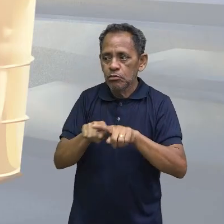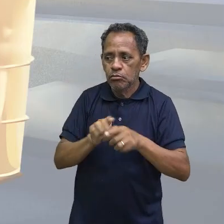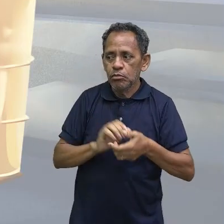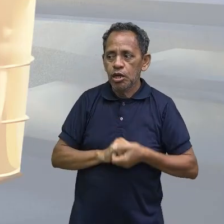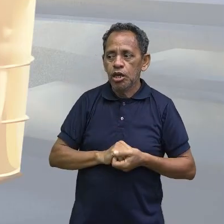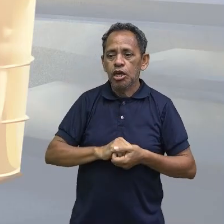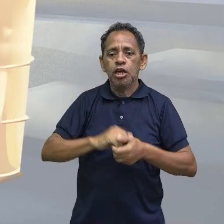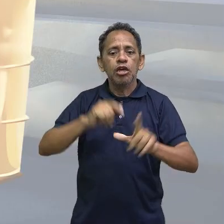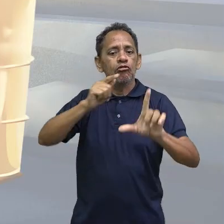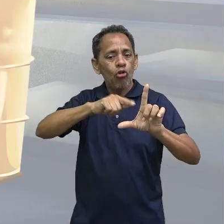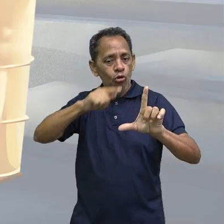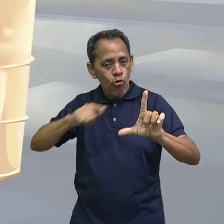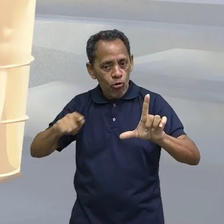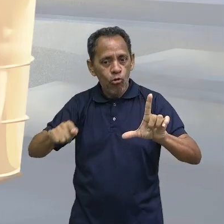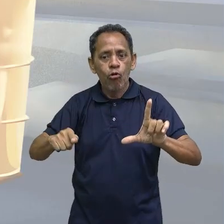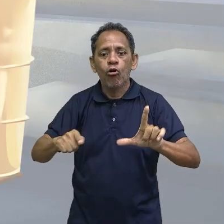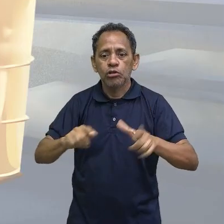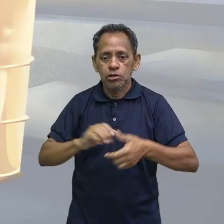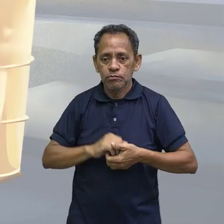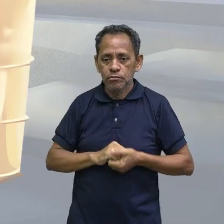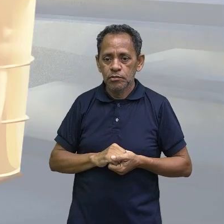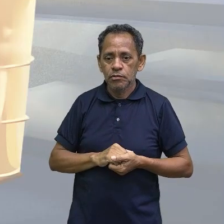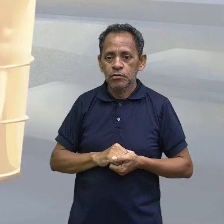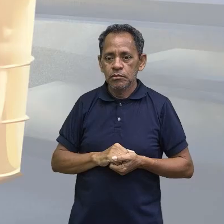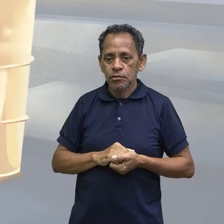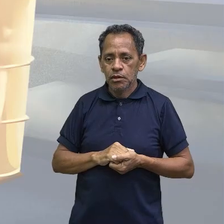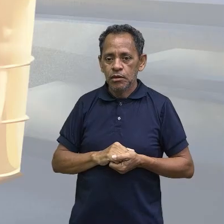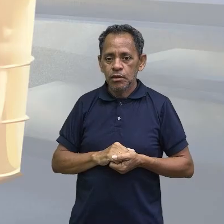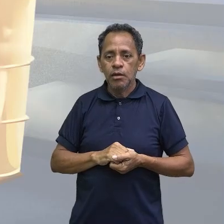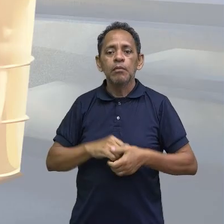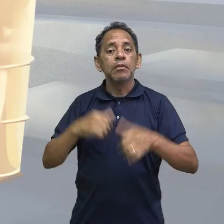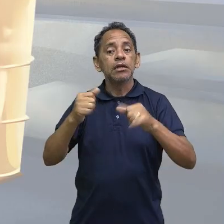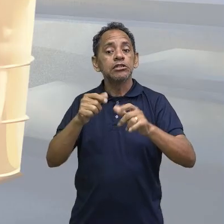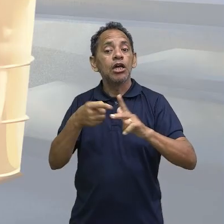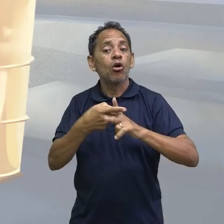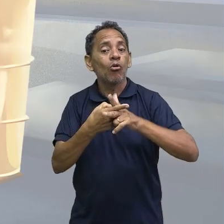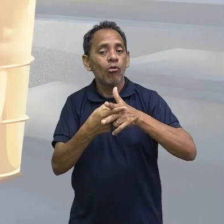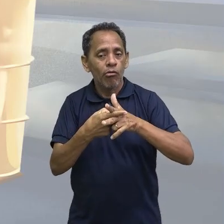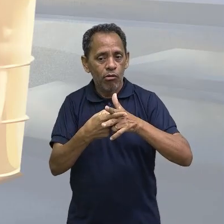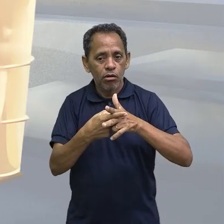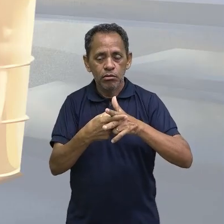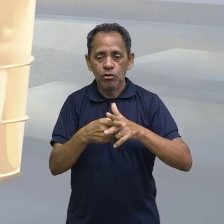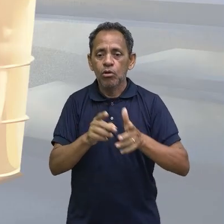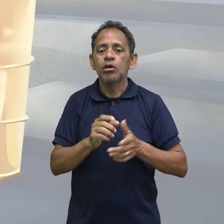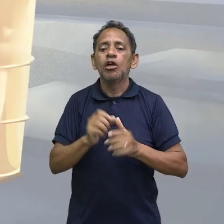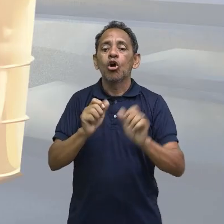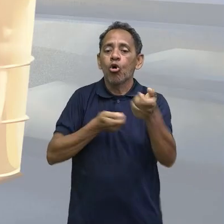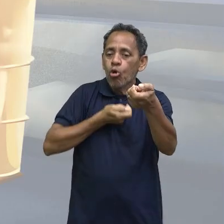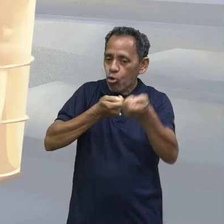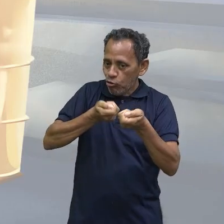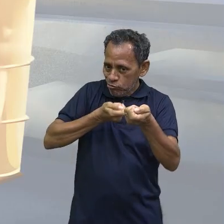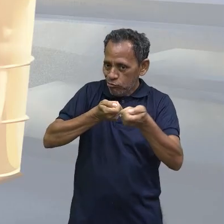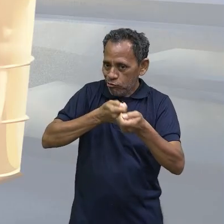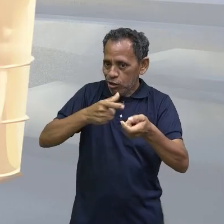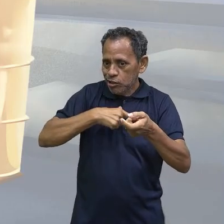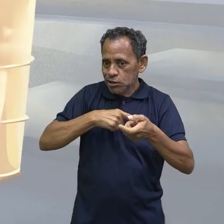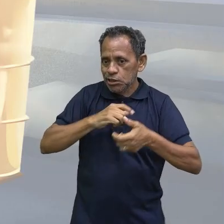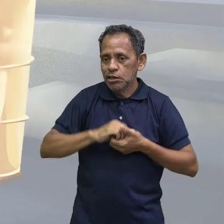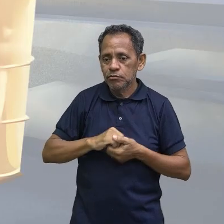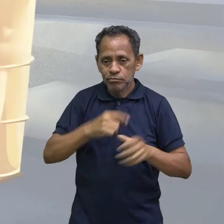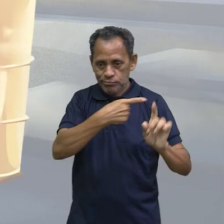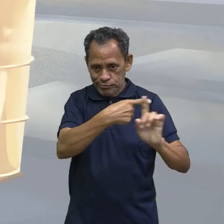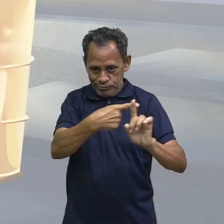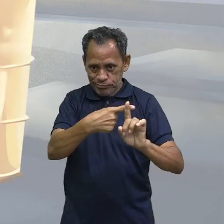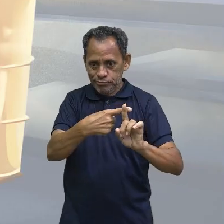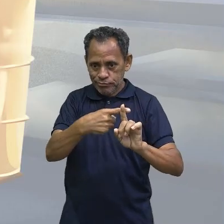né, controlar essa emissão. E também reforço, né, o tempo de meia-vida. Cada elemento tem o seu